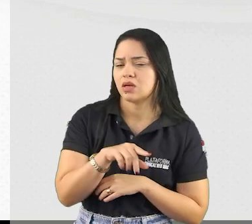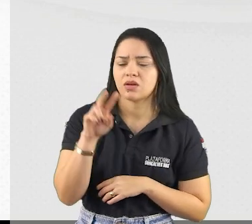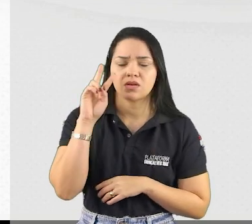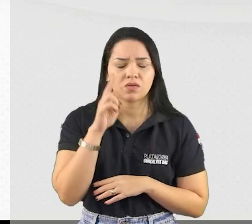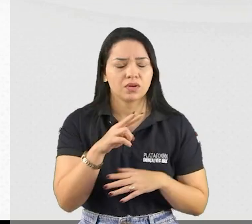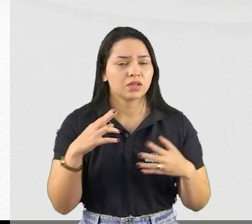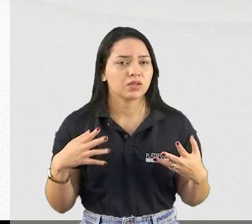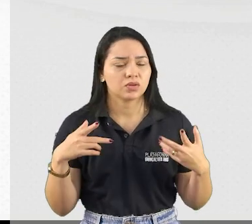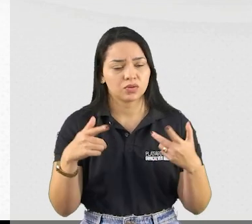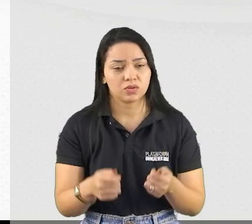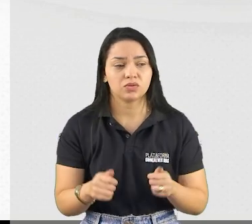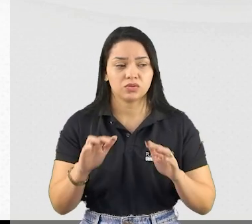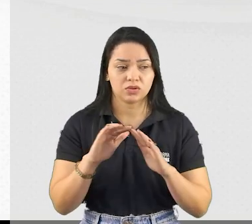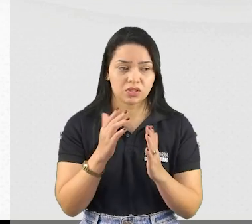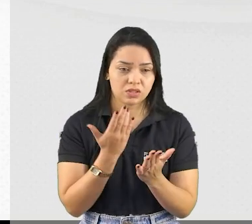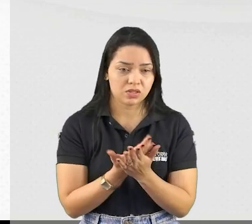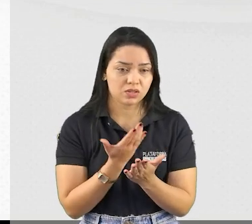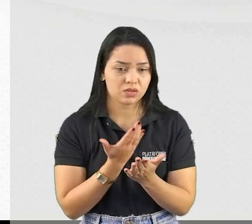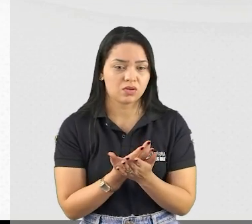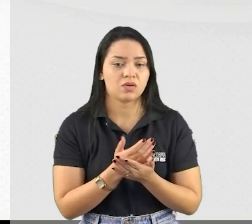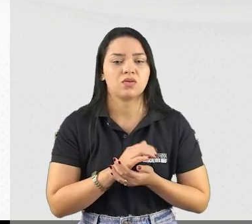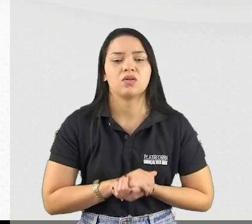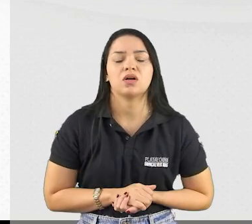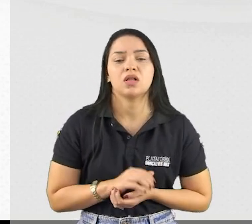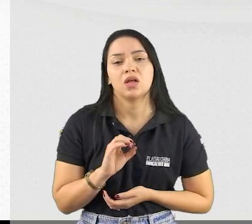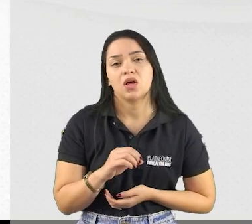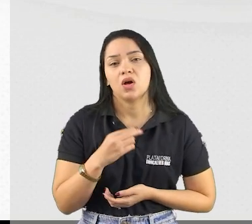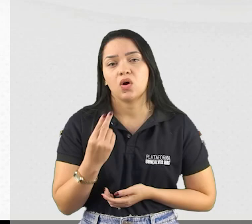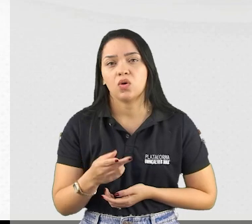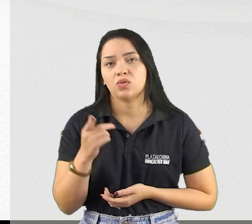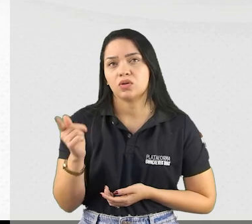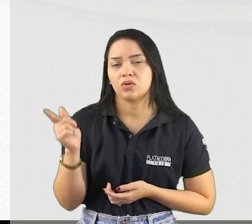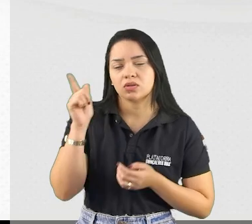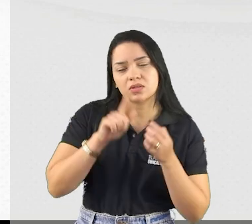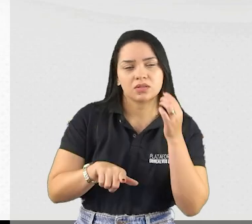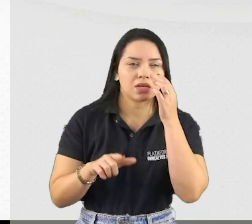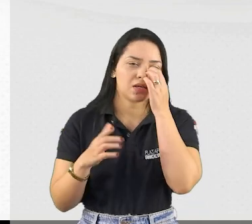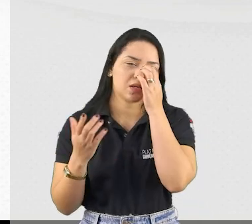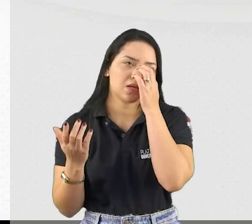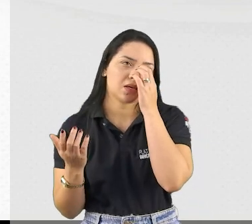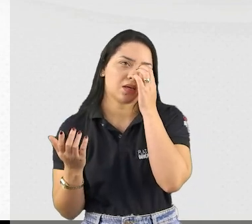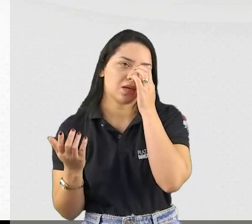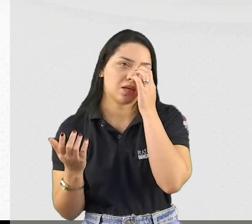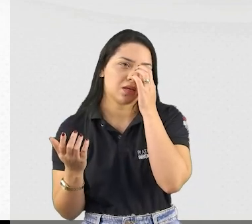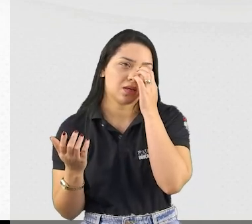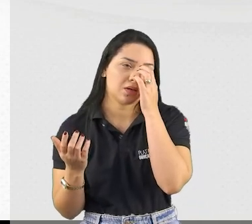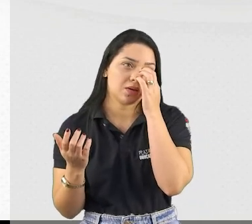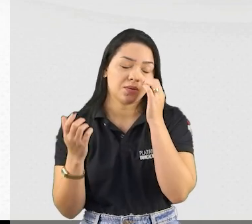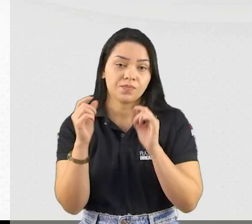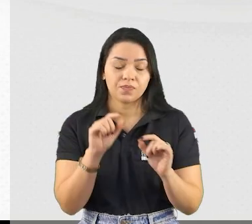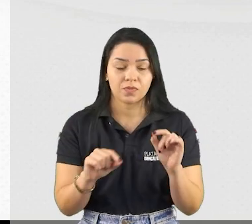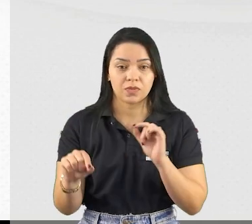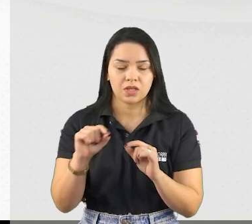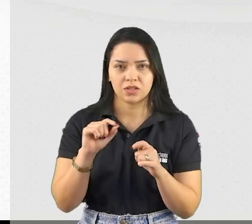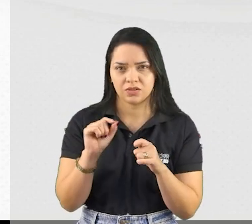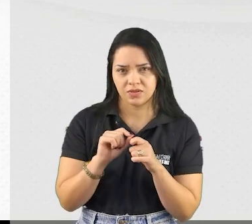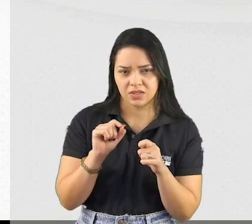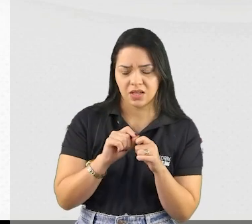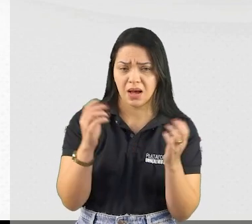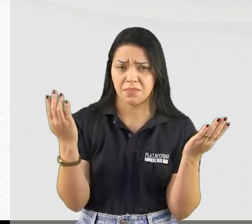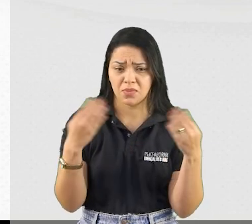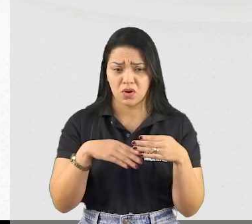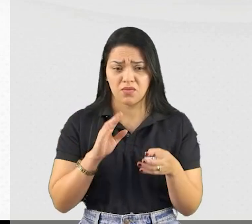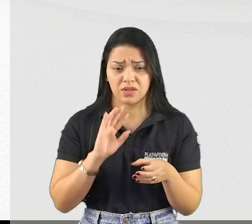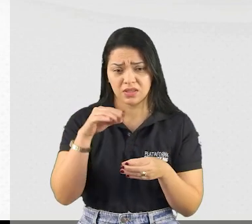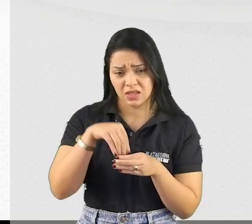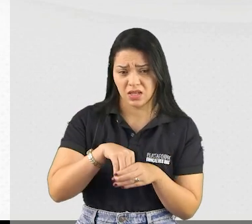os conteúdos na escola. Nem sempre a gente consegue dar conta de fazer a prova dentro